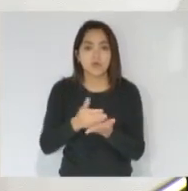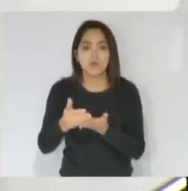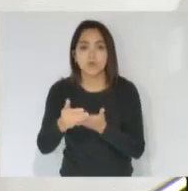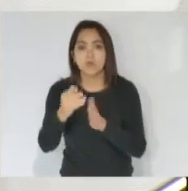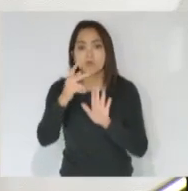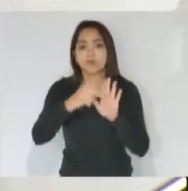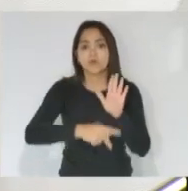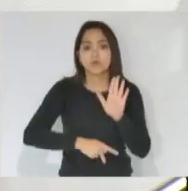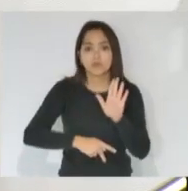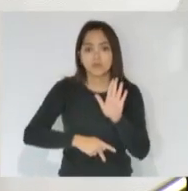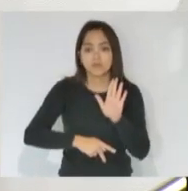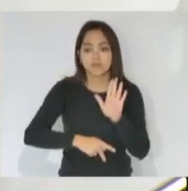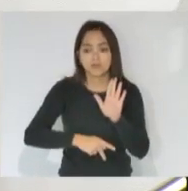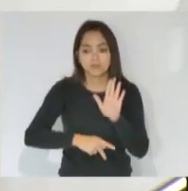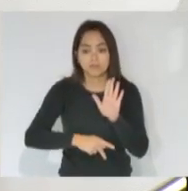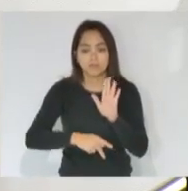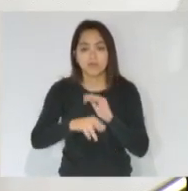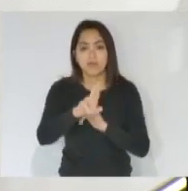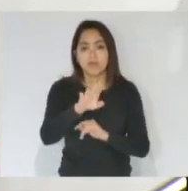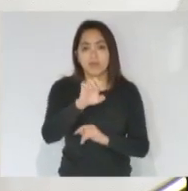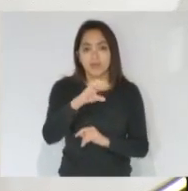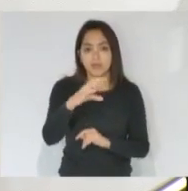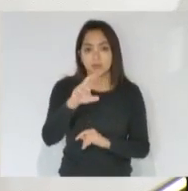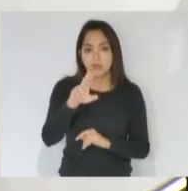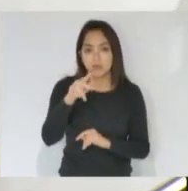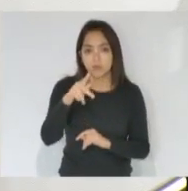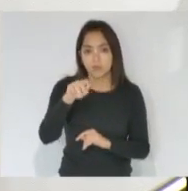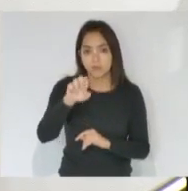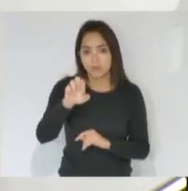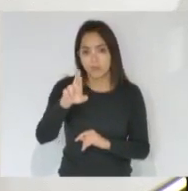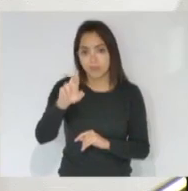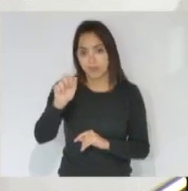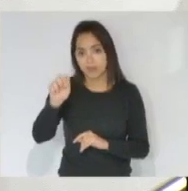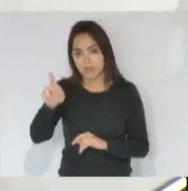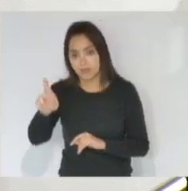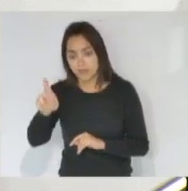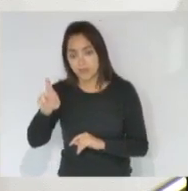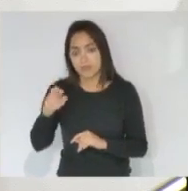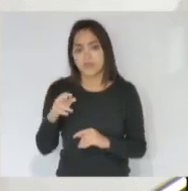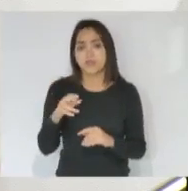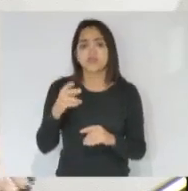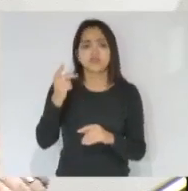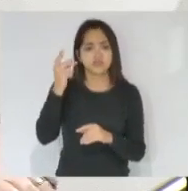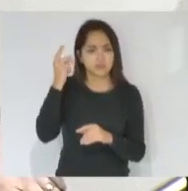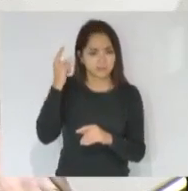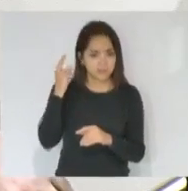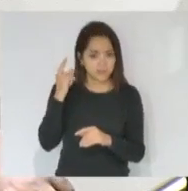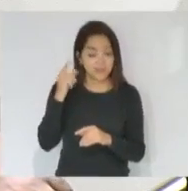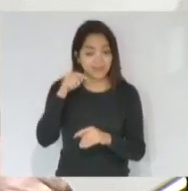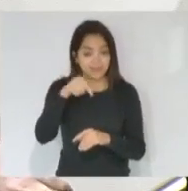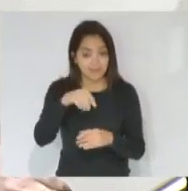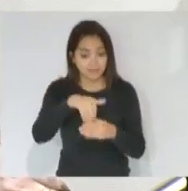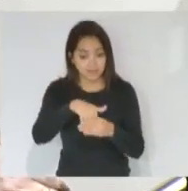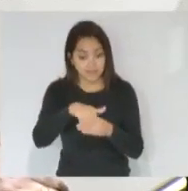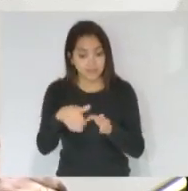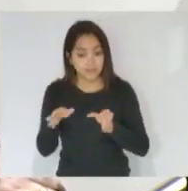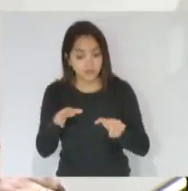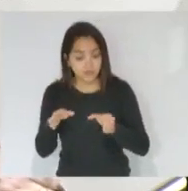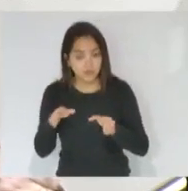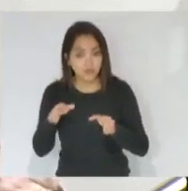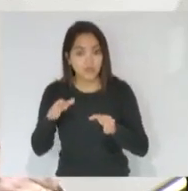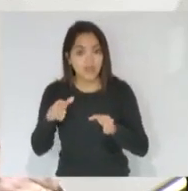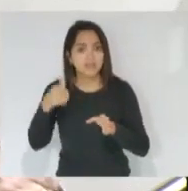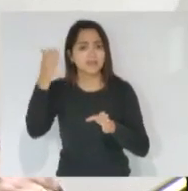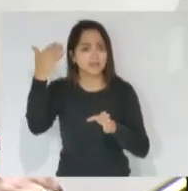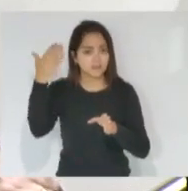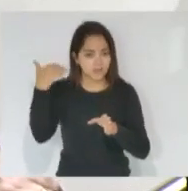Recuperar. Já há bastante tempo, não apenas nessa legislatura, mas em outras